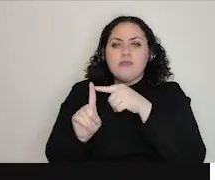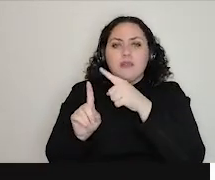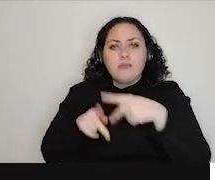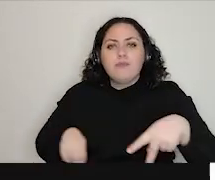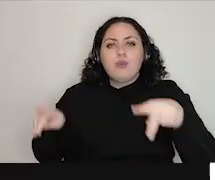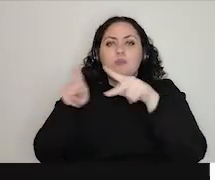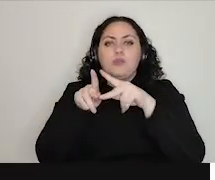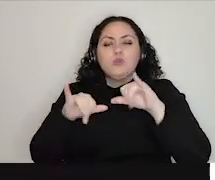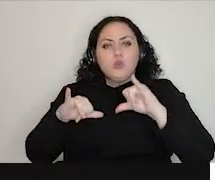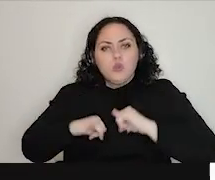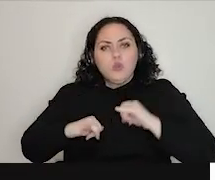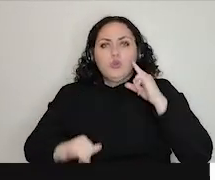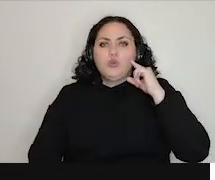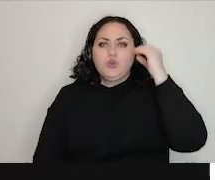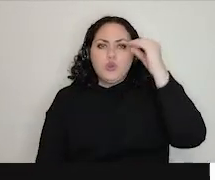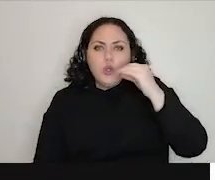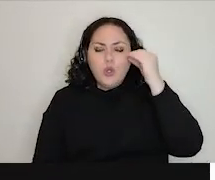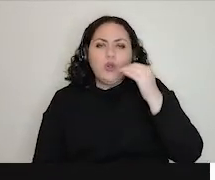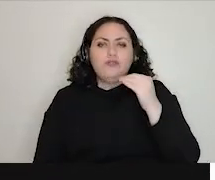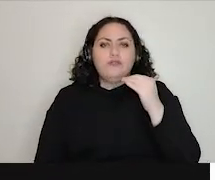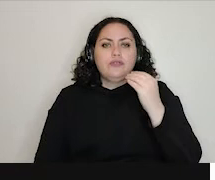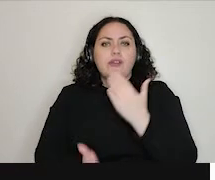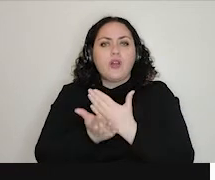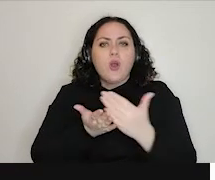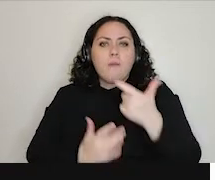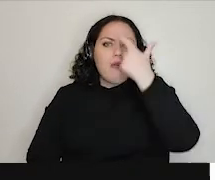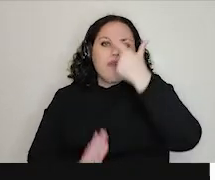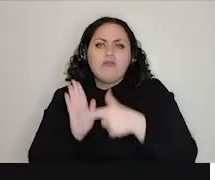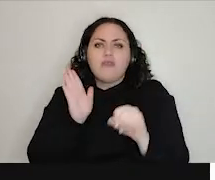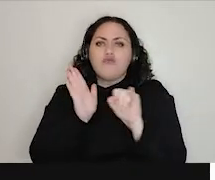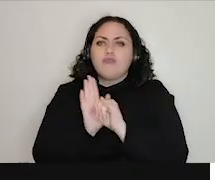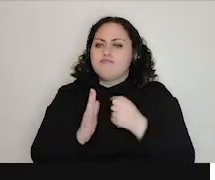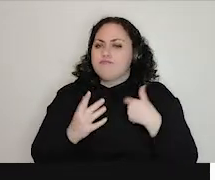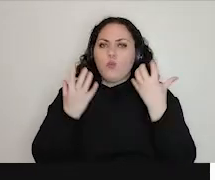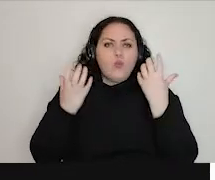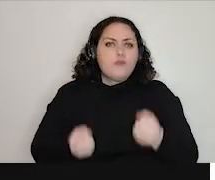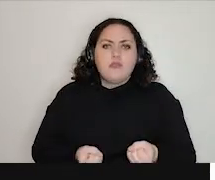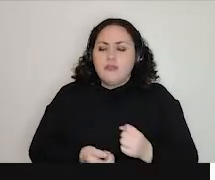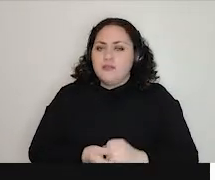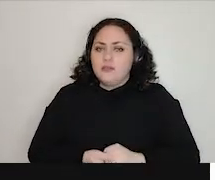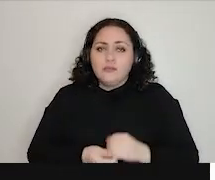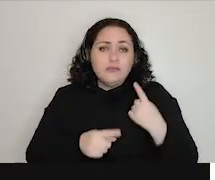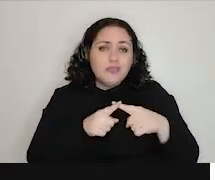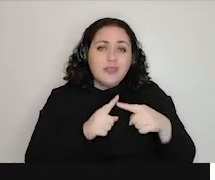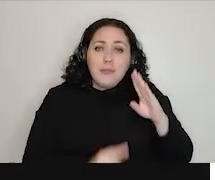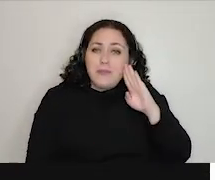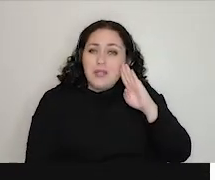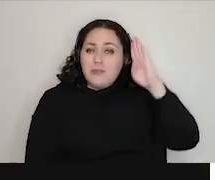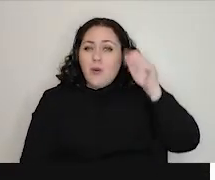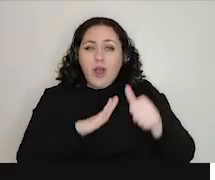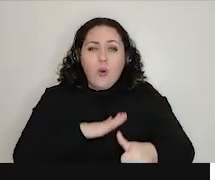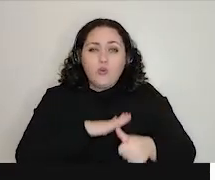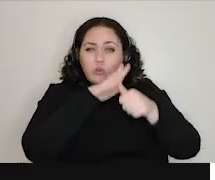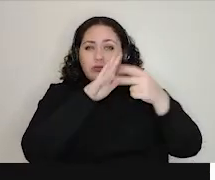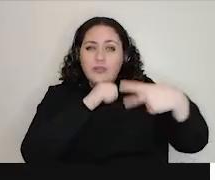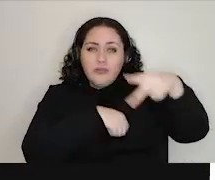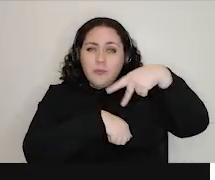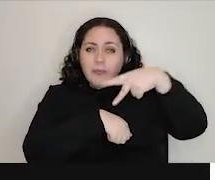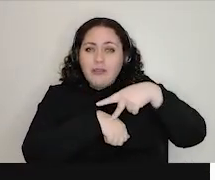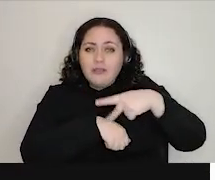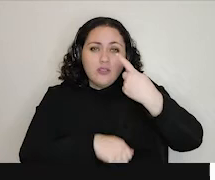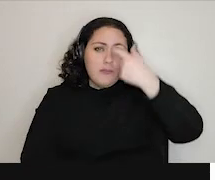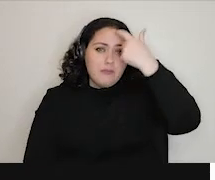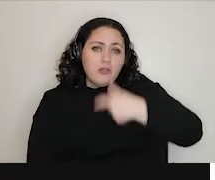psíquico, mais negação da sua identidade, porque a maior autoridade do país vai lá e fala para o